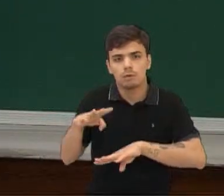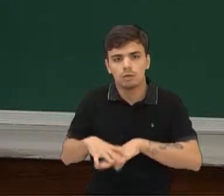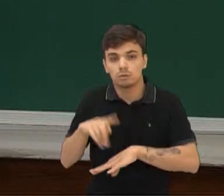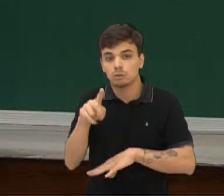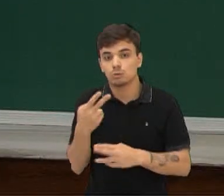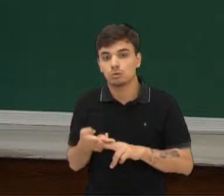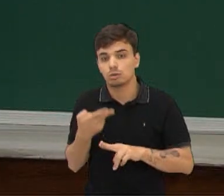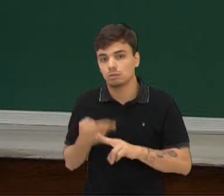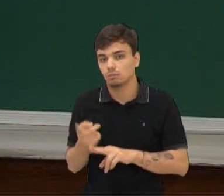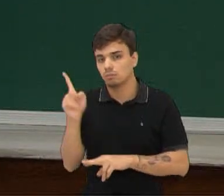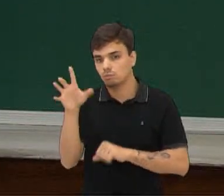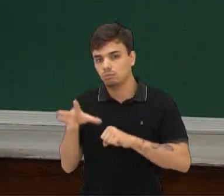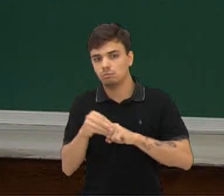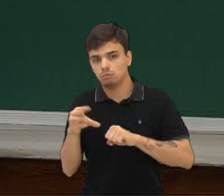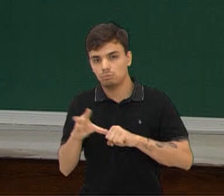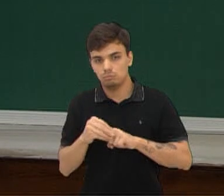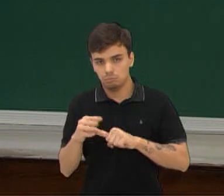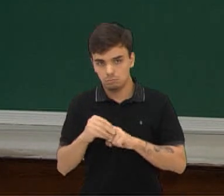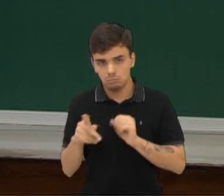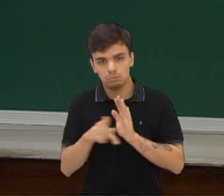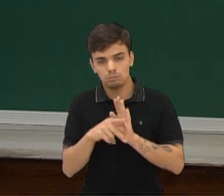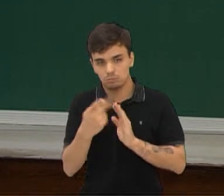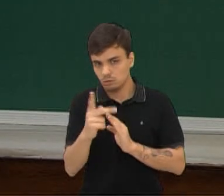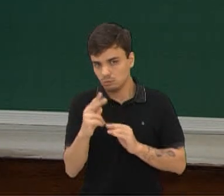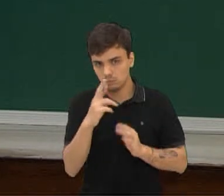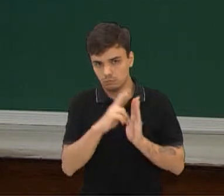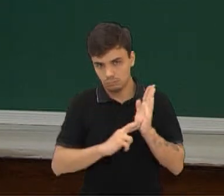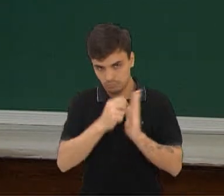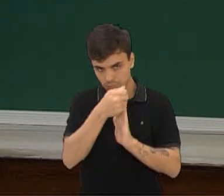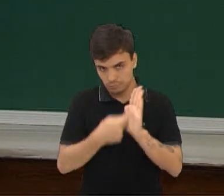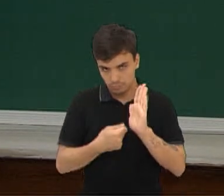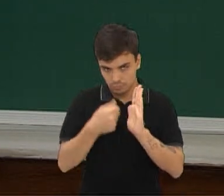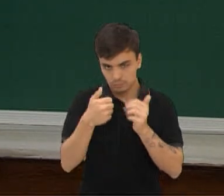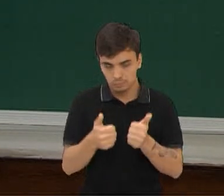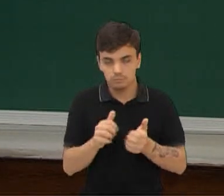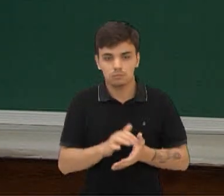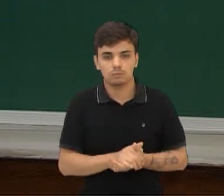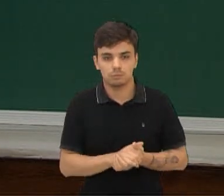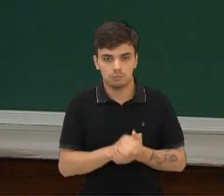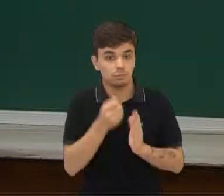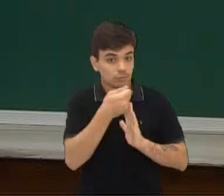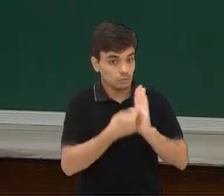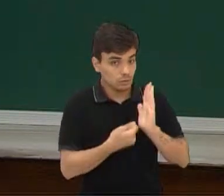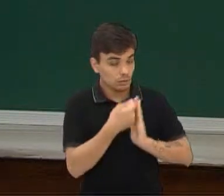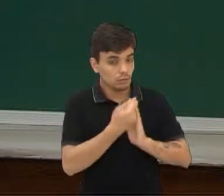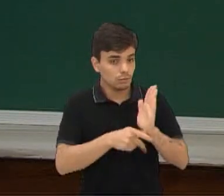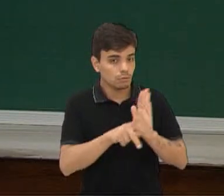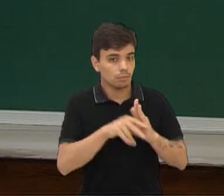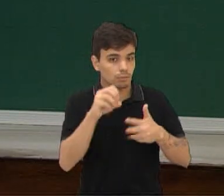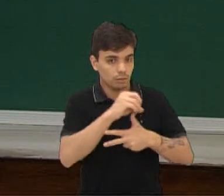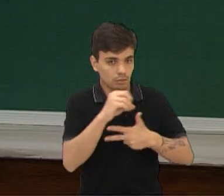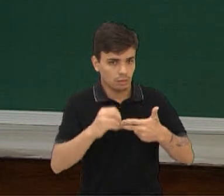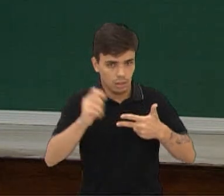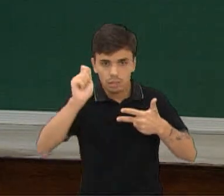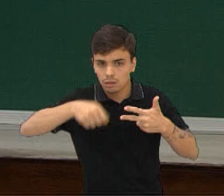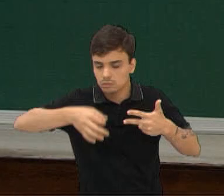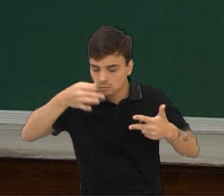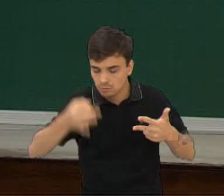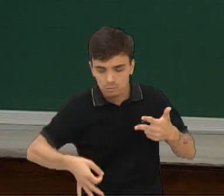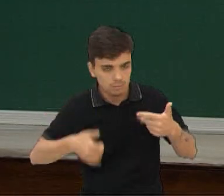usa esses conhecimentos na tua redação do vestibular, na tua redação do Enem, que vai dar certo. Escuta